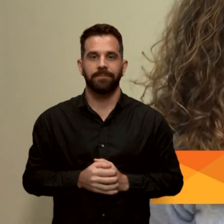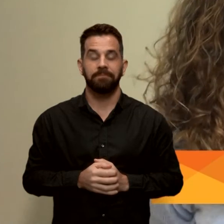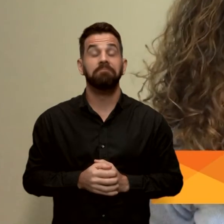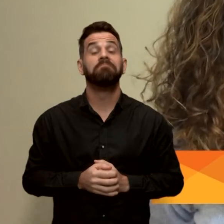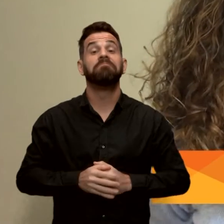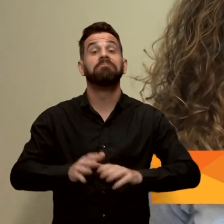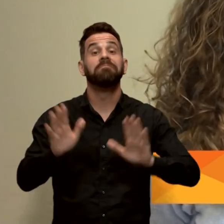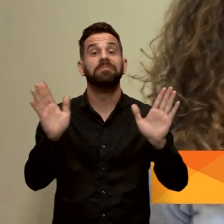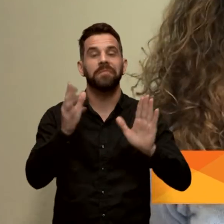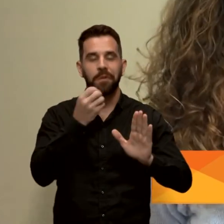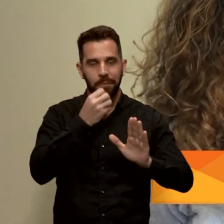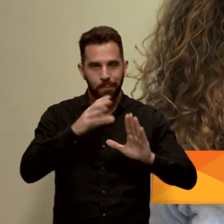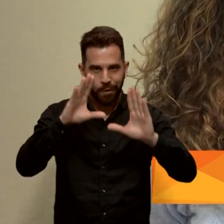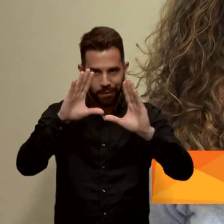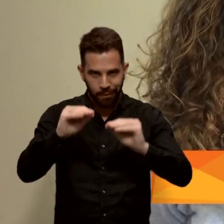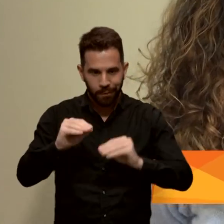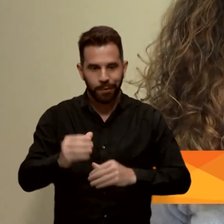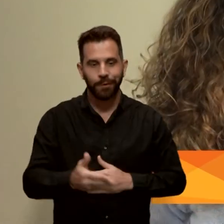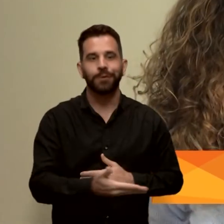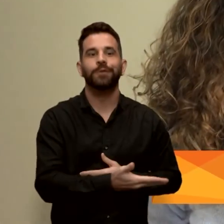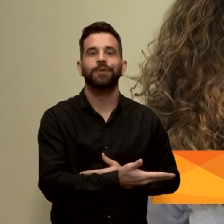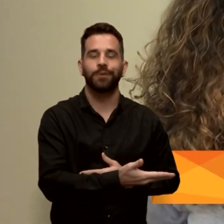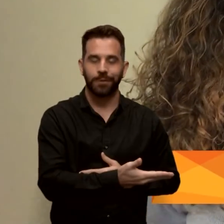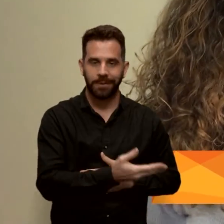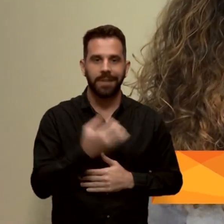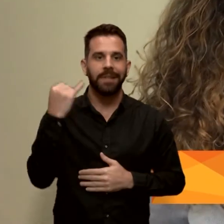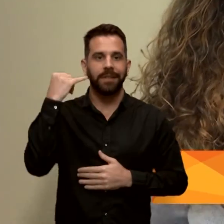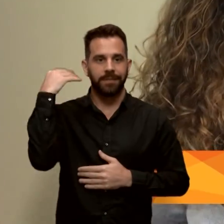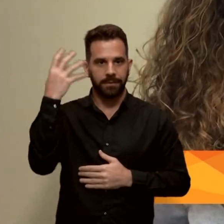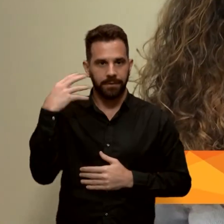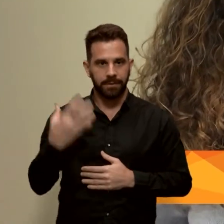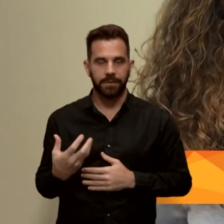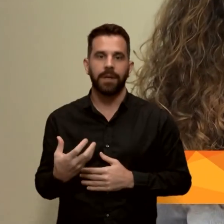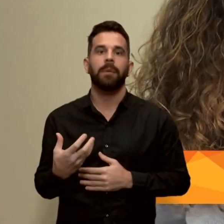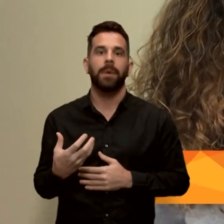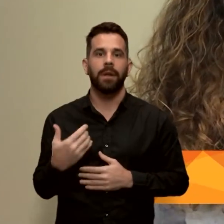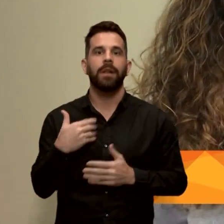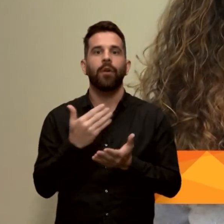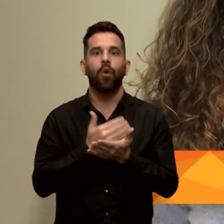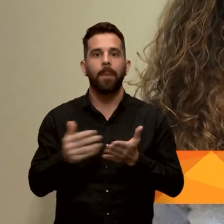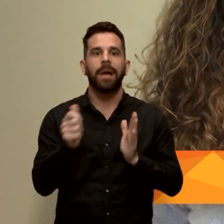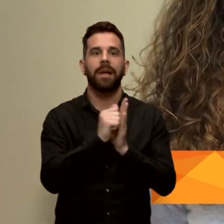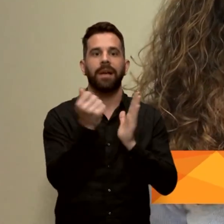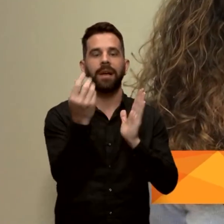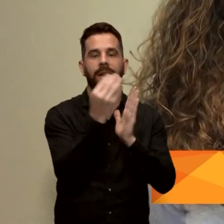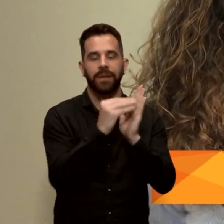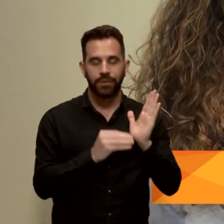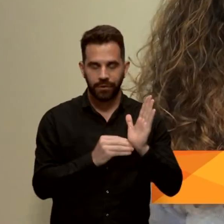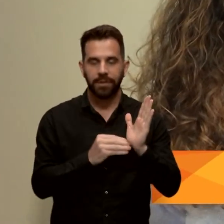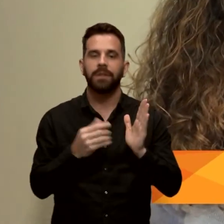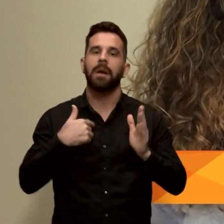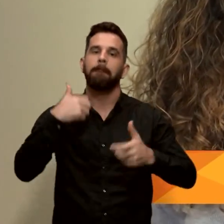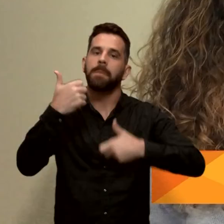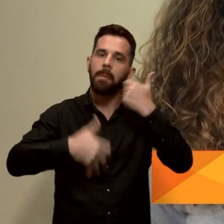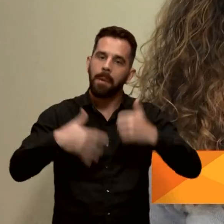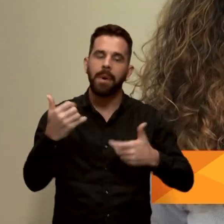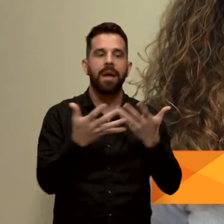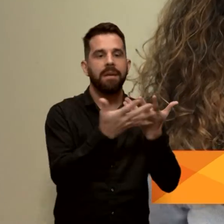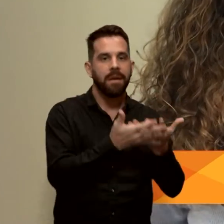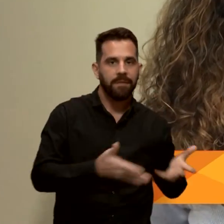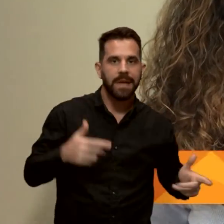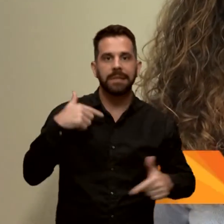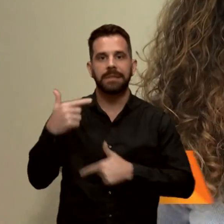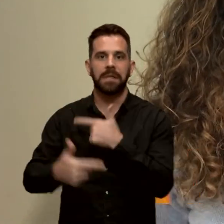Olá, boa noite. O meu nome é Isabela Lima e começa agora mais uma Agenda UFG. Aqui você fica por dentro dos eventos e serviços